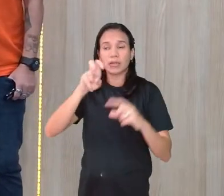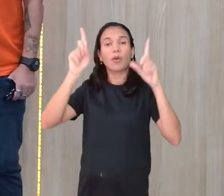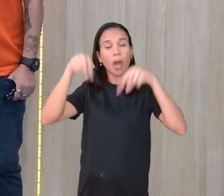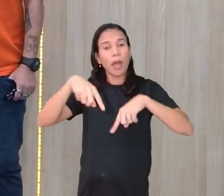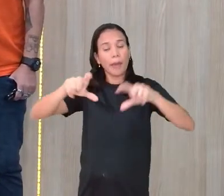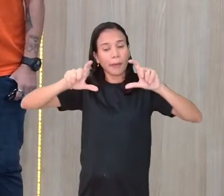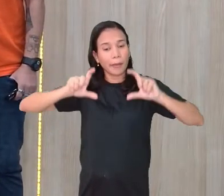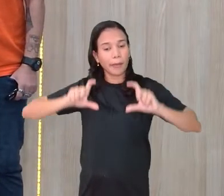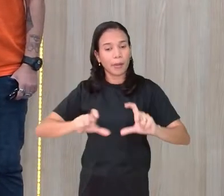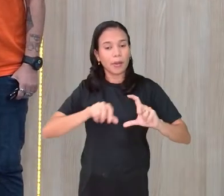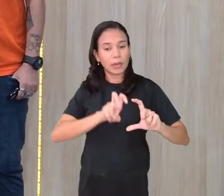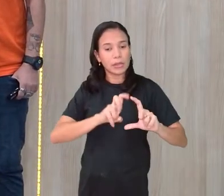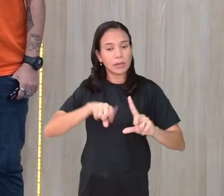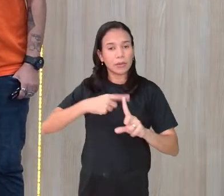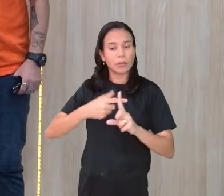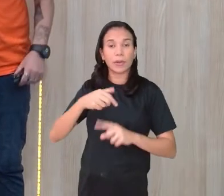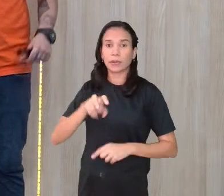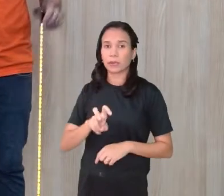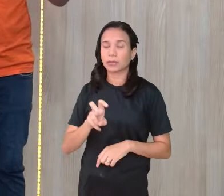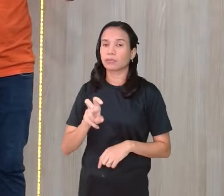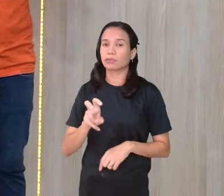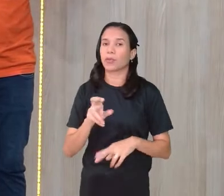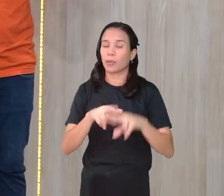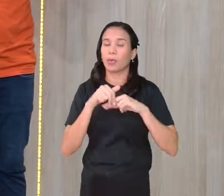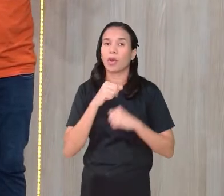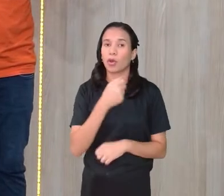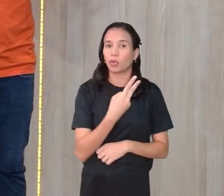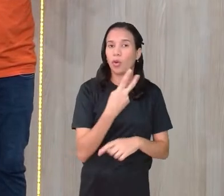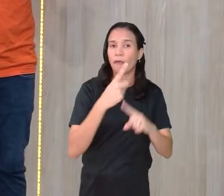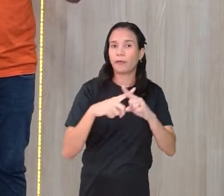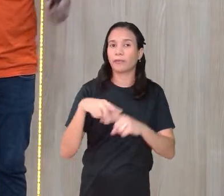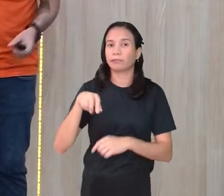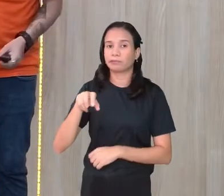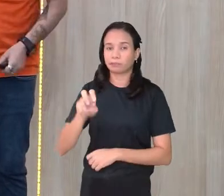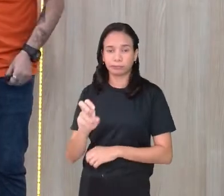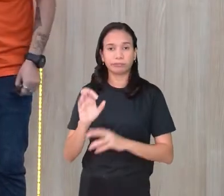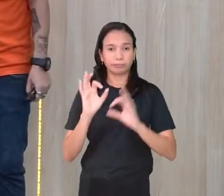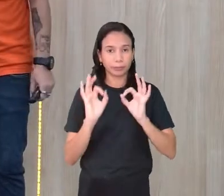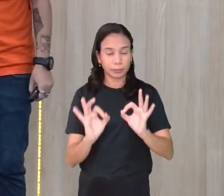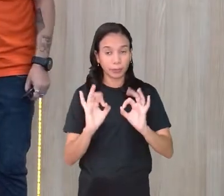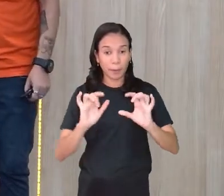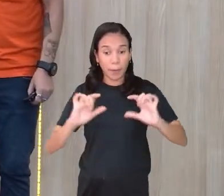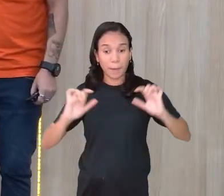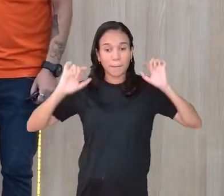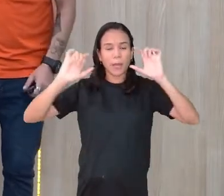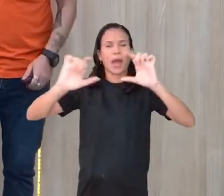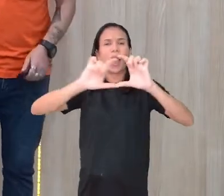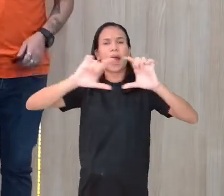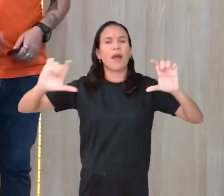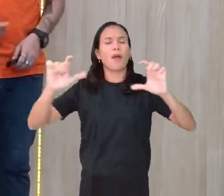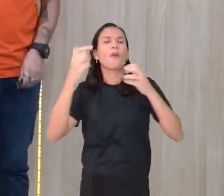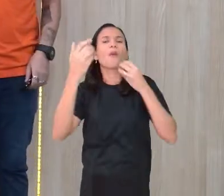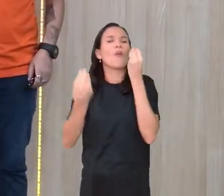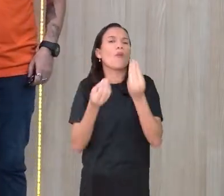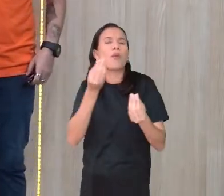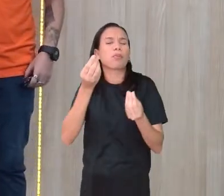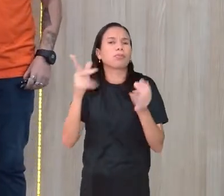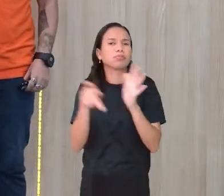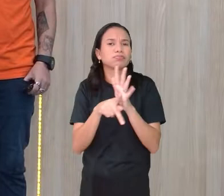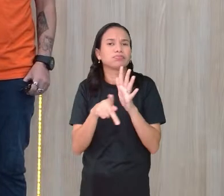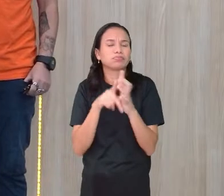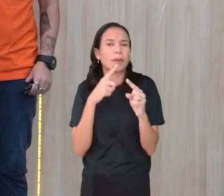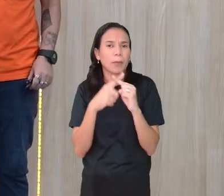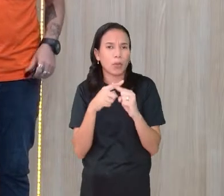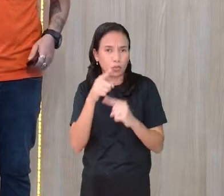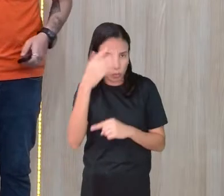eu coloquei essa daqui, ó, como 5 mais 5, porque é 2 vezes o número 5. E para essa daqui, como é que seria a multiplicação? Se